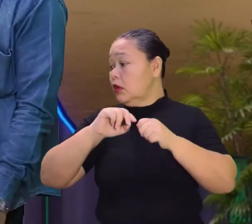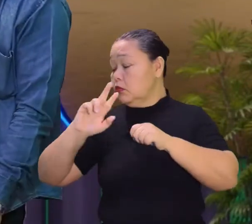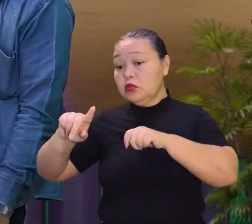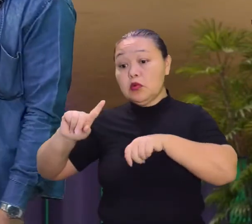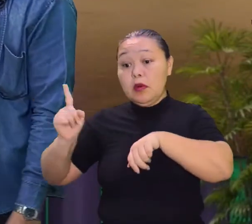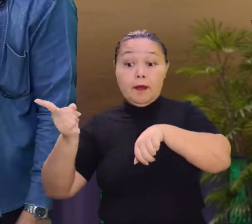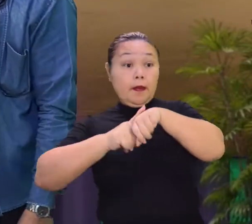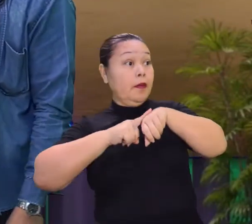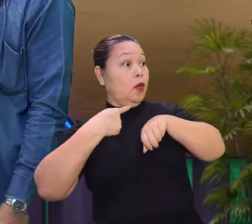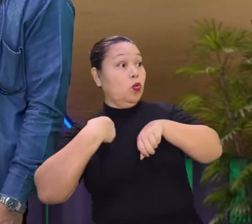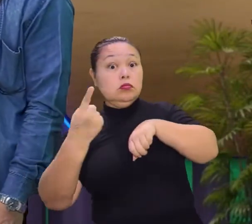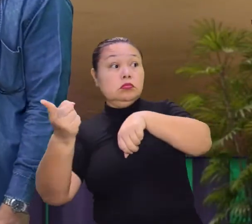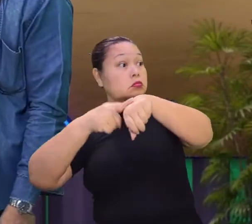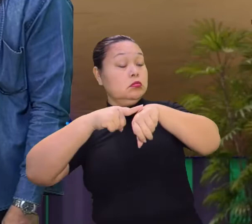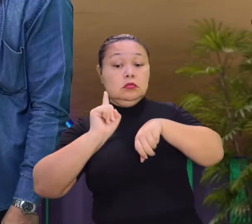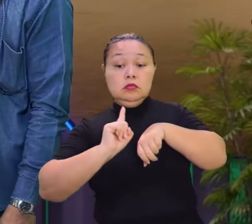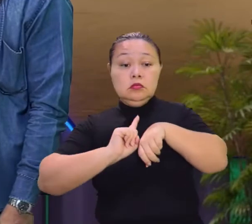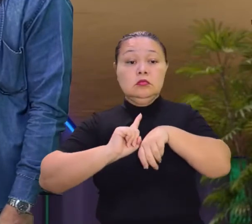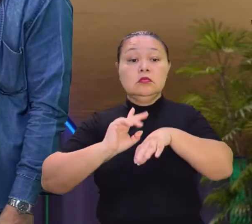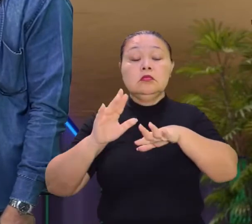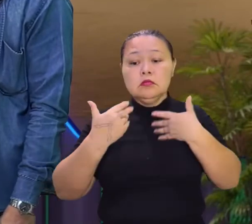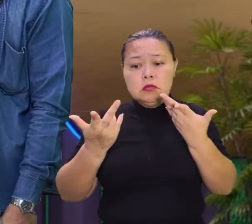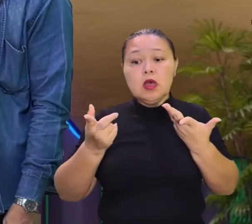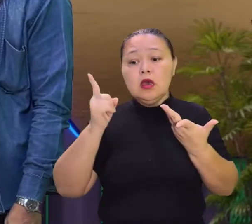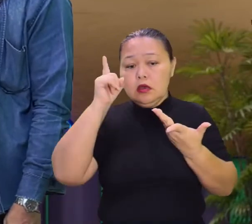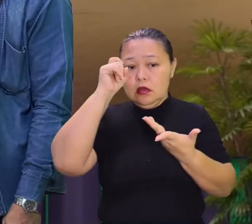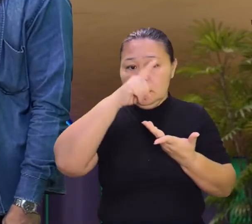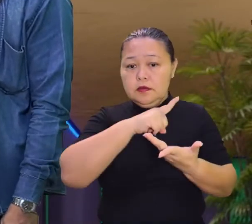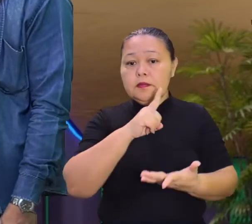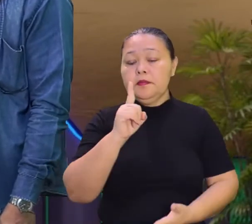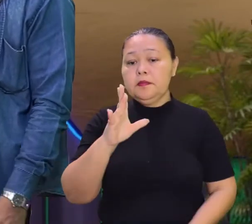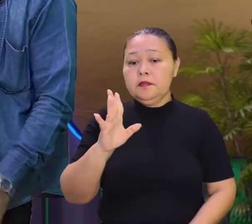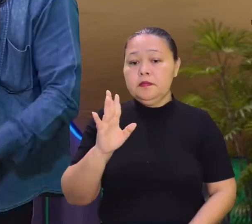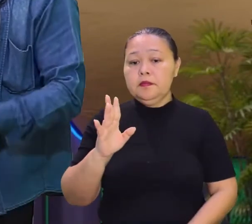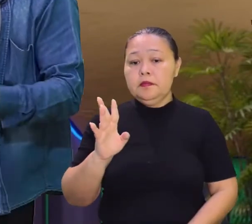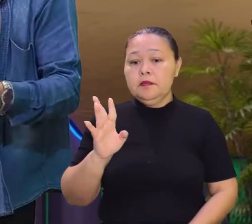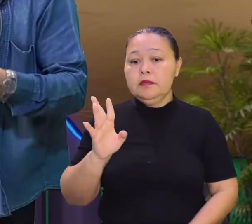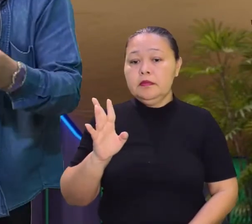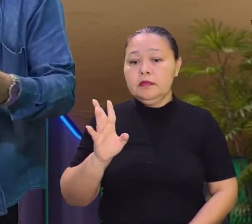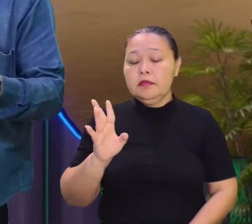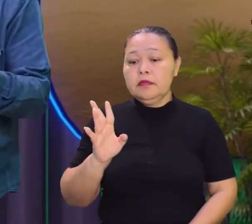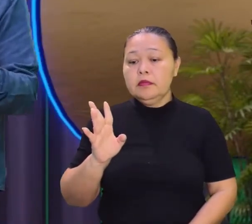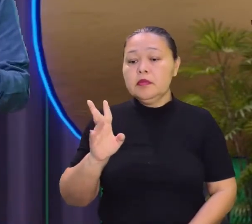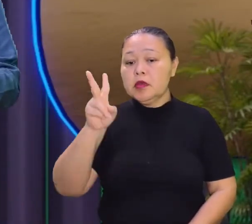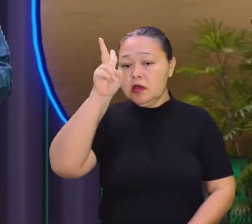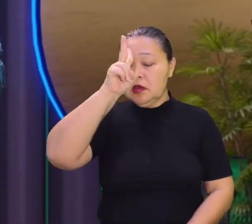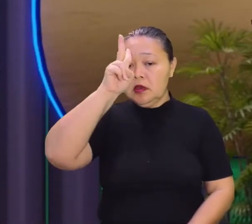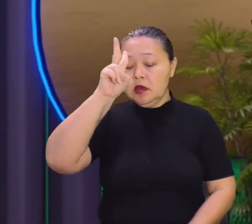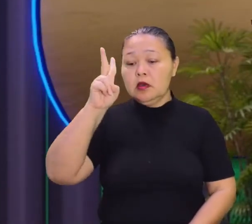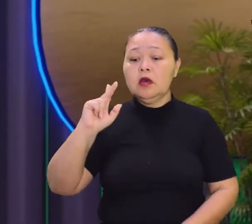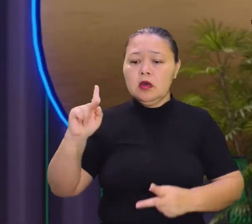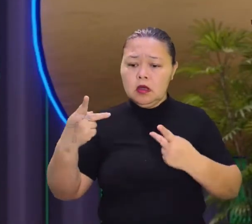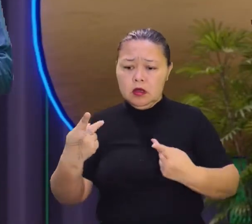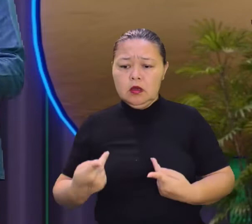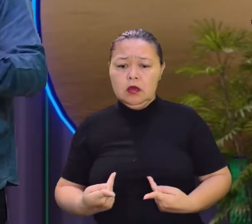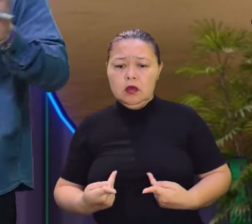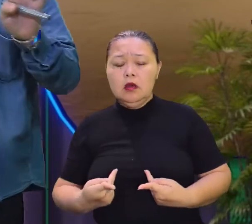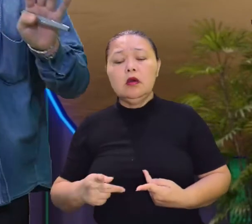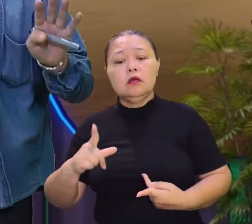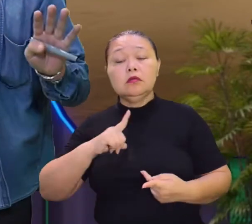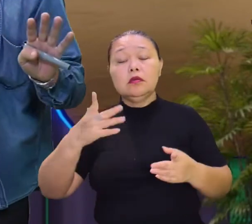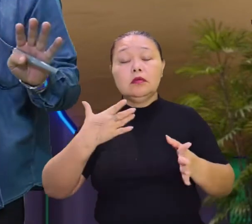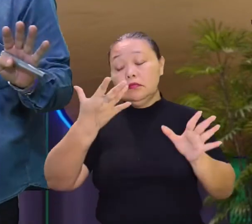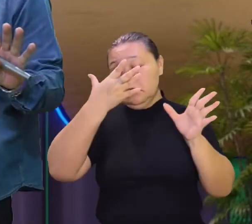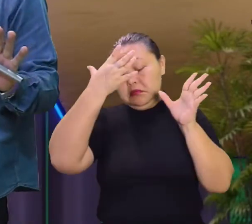outros. Então, assim, era tenso a situação. Era tenso, era uma história da humanidade que deveria